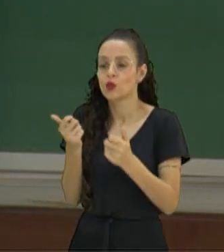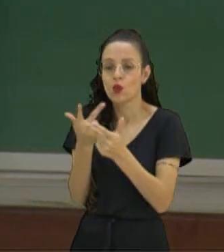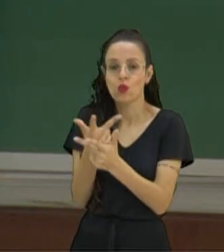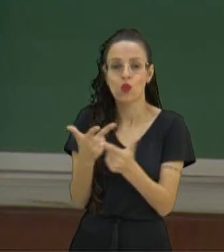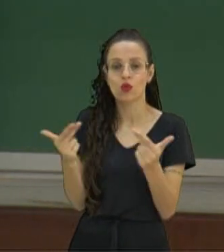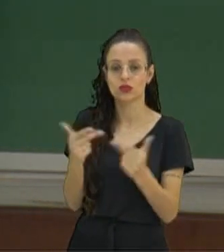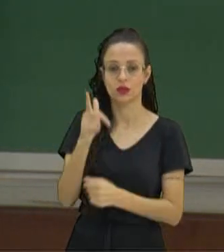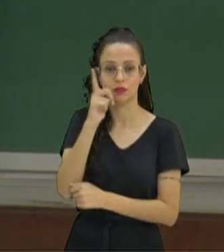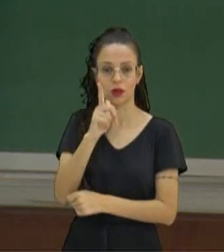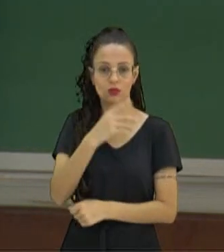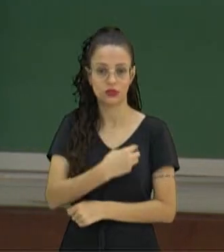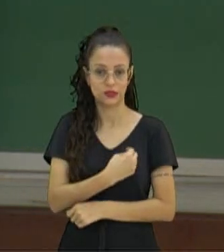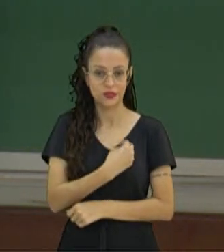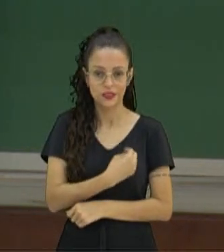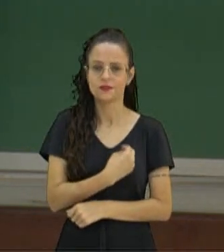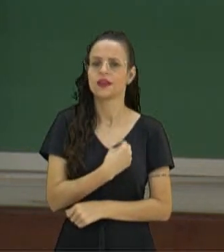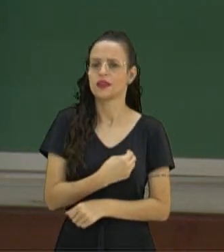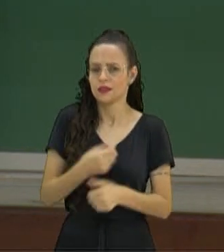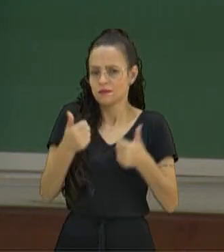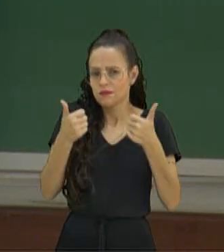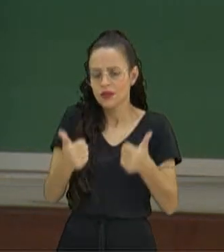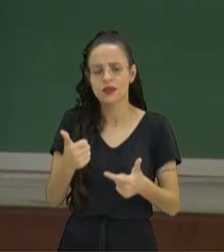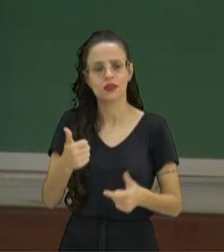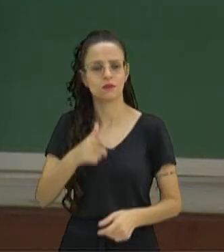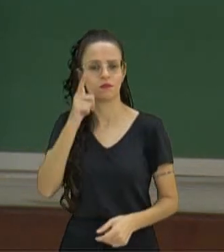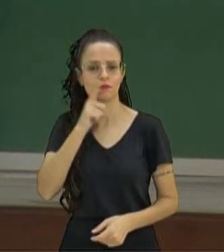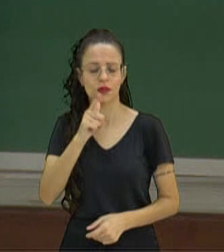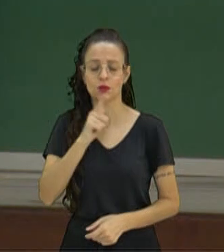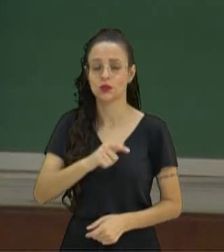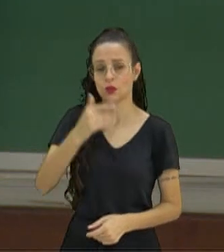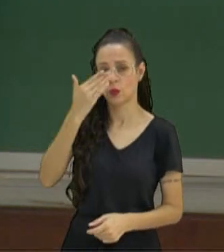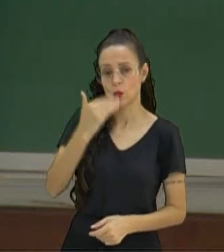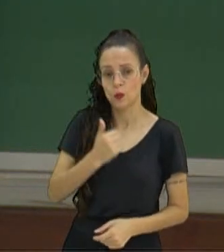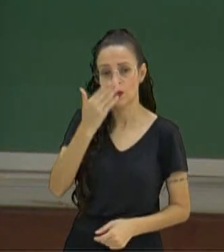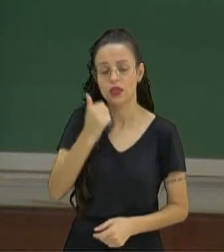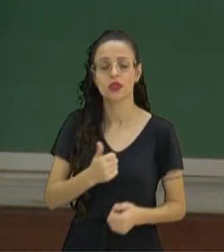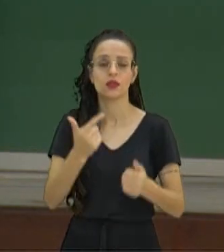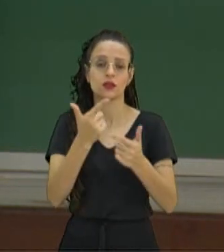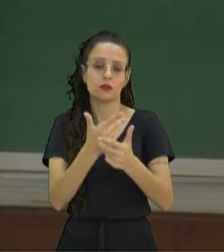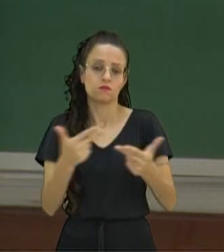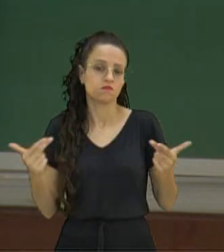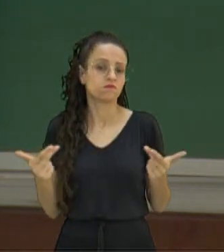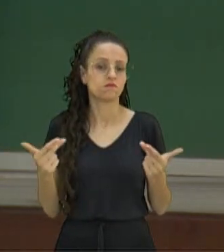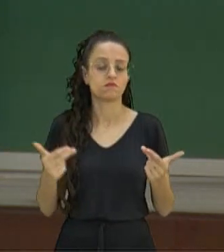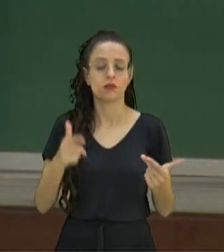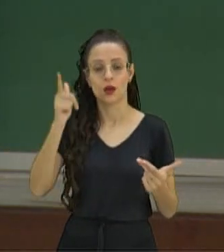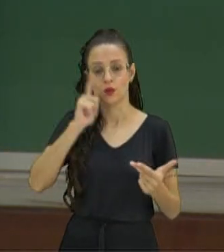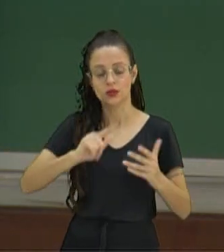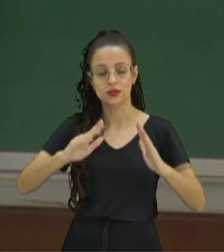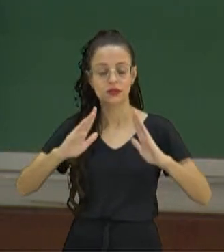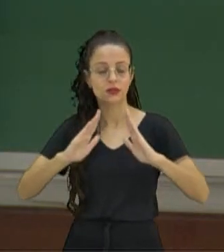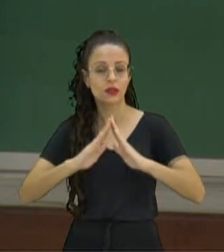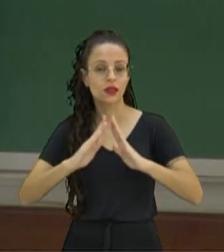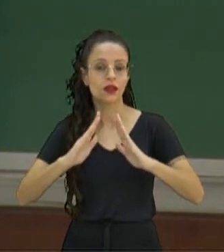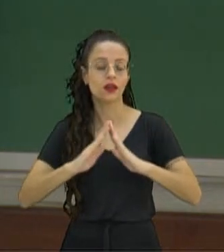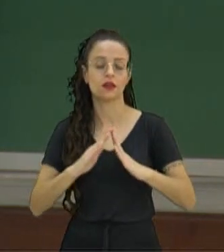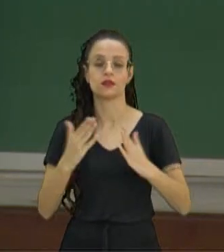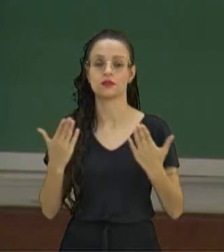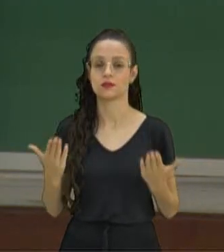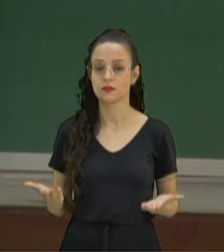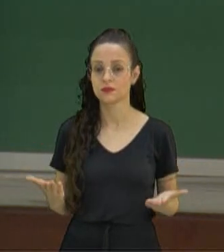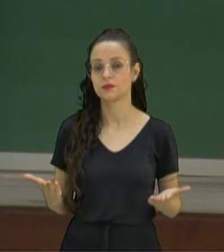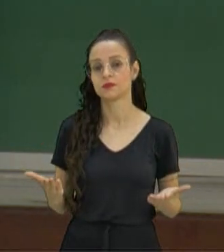elementos ali para poder viver adequadamente, para o sustento, para moradia,